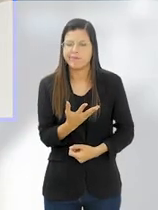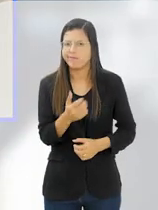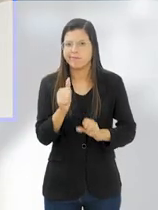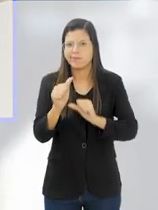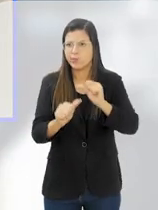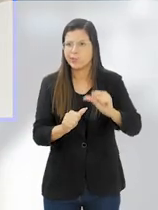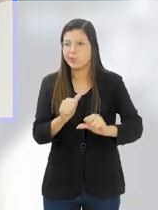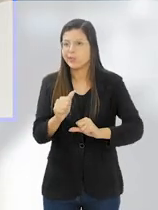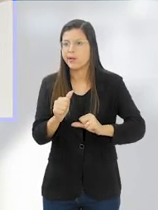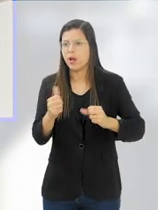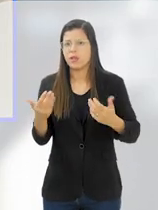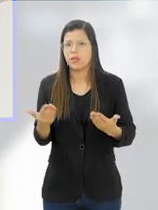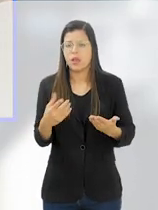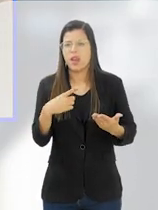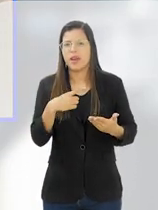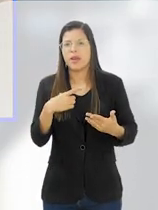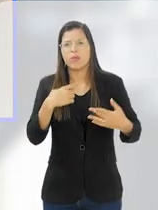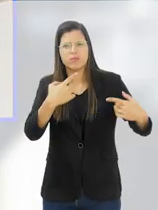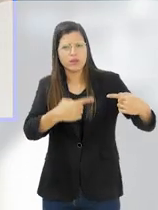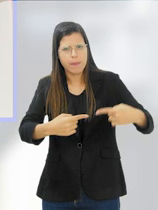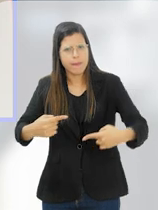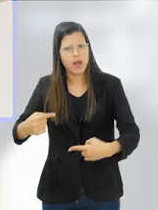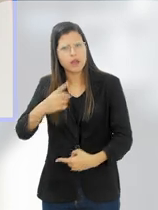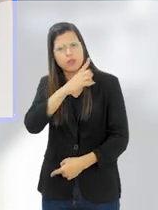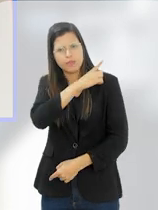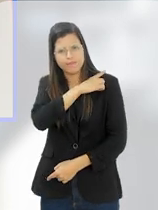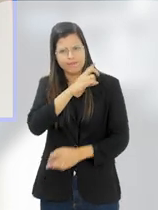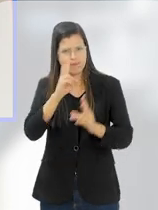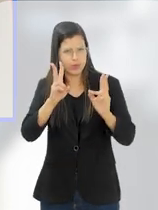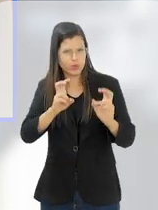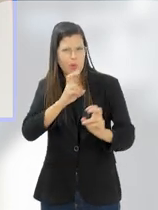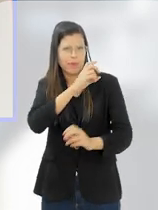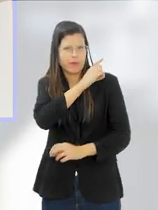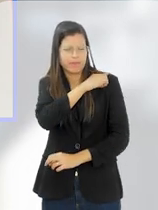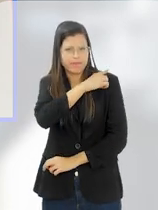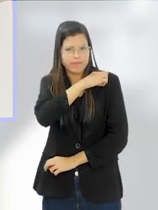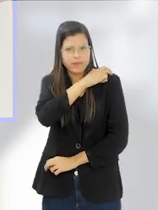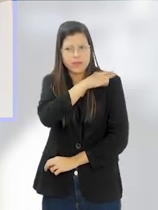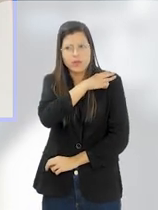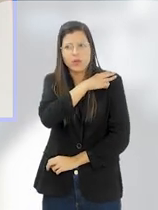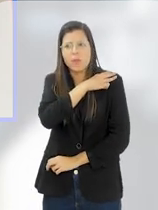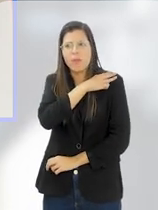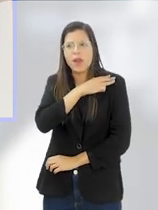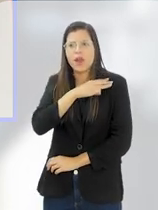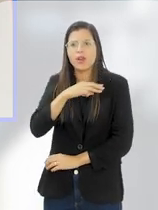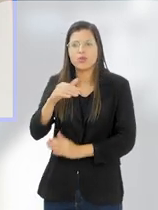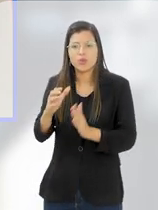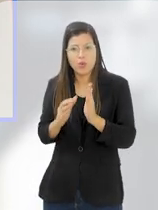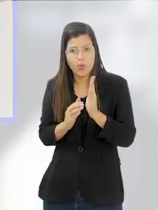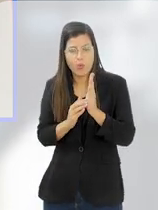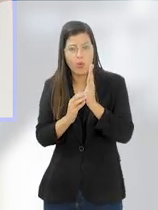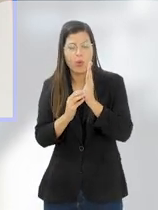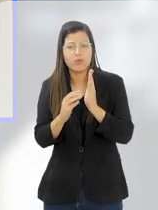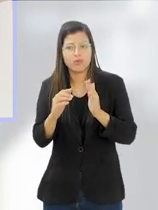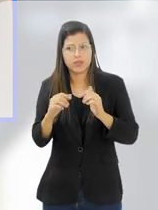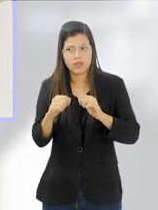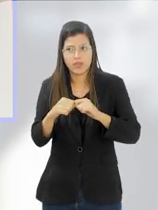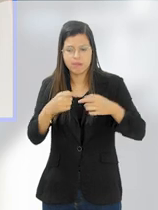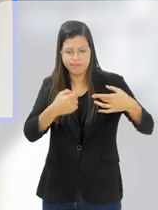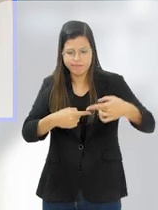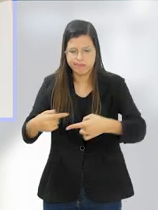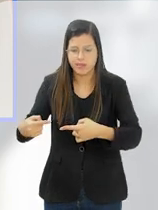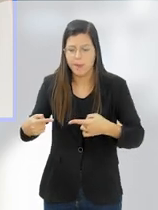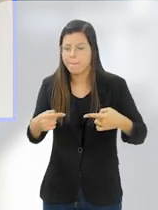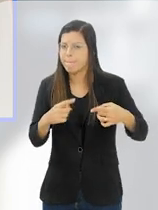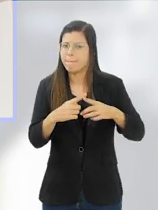diante, inclusive, de uma discussão aí de ensino médio que está sendo atropelada pelo Congresso de uma forma